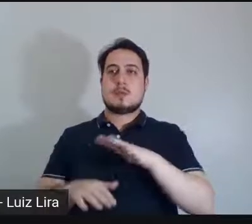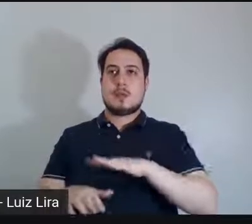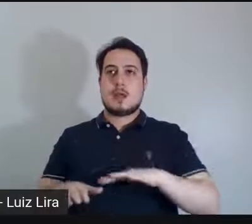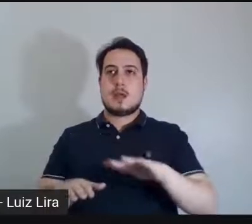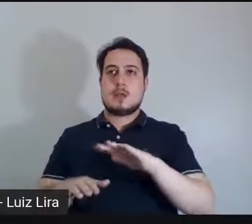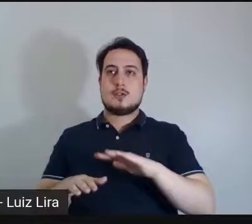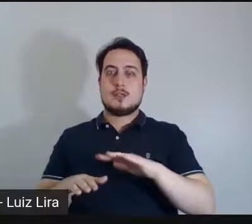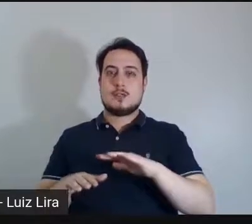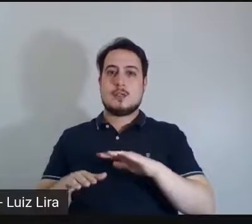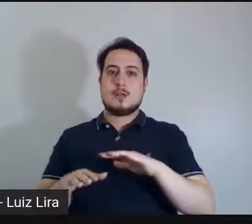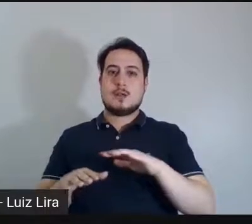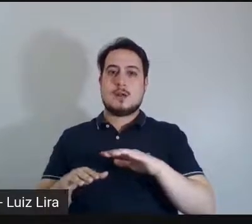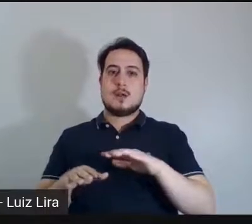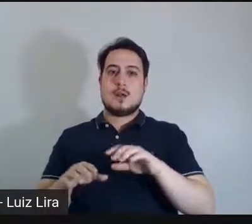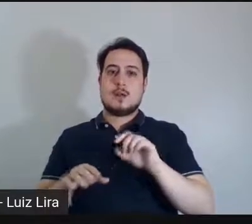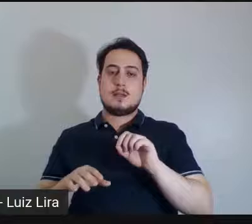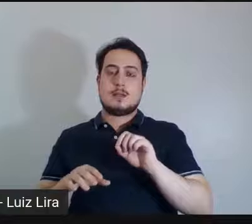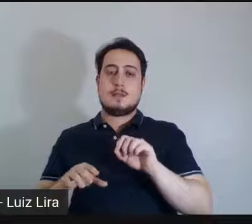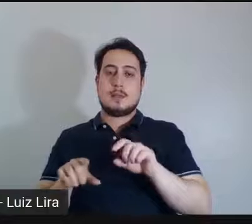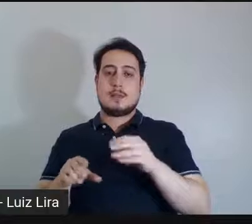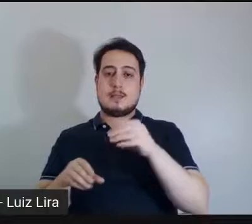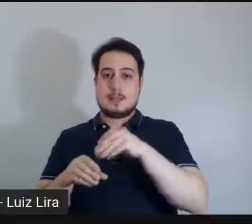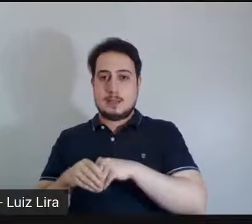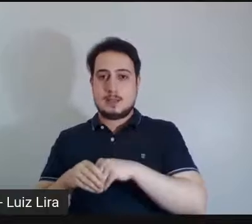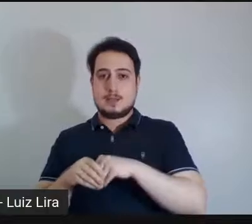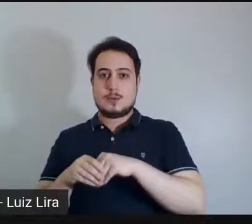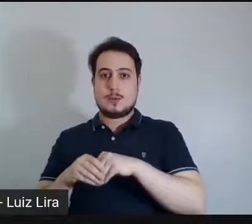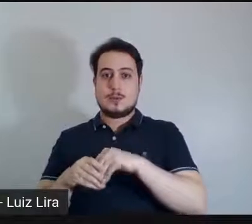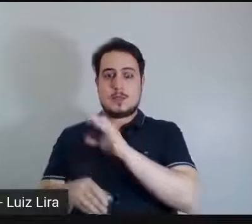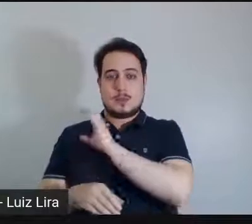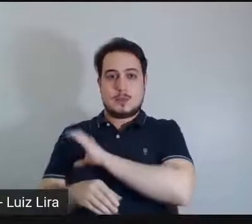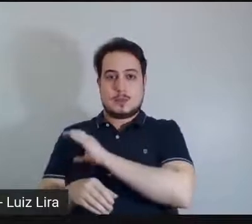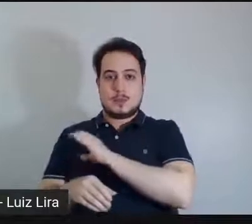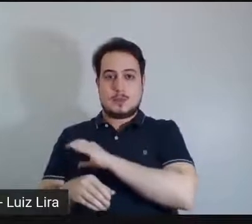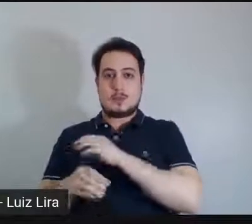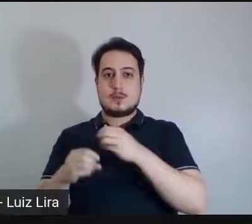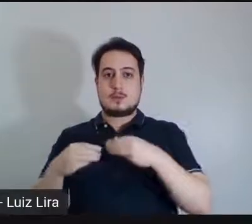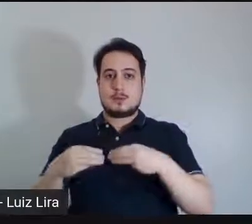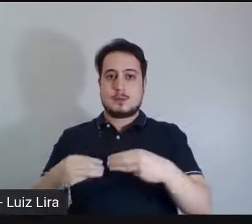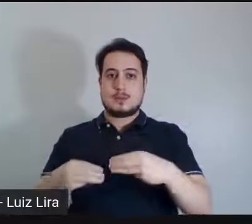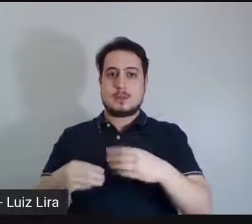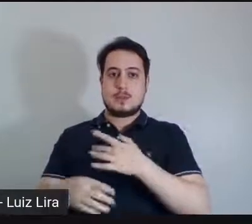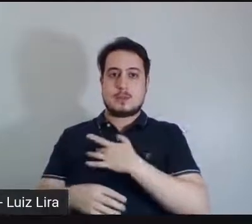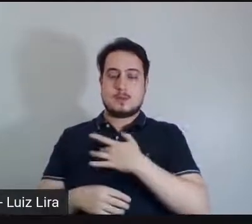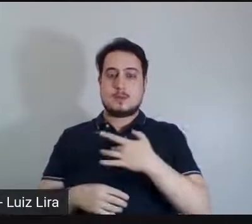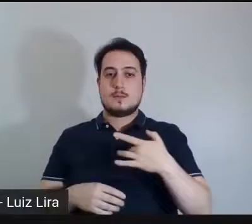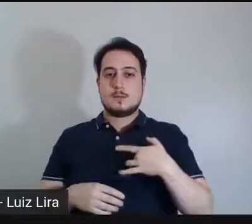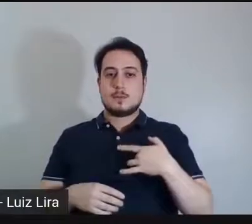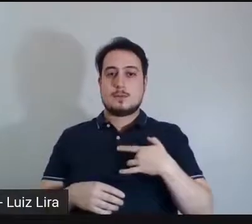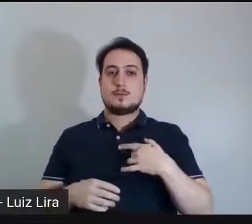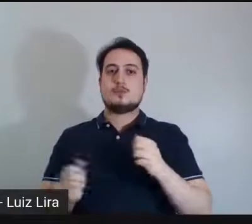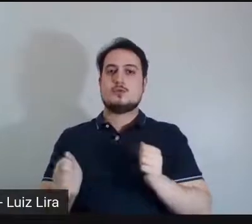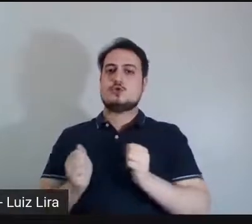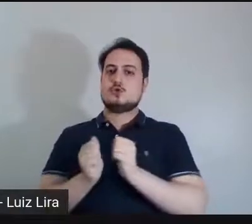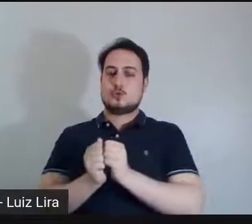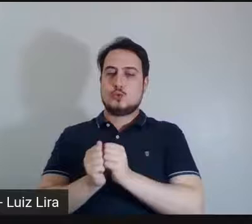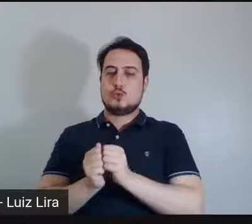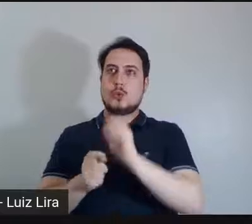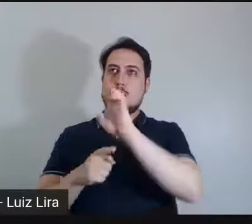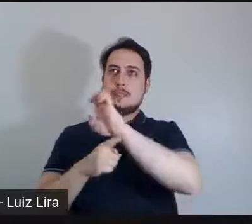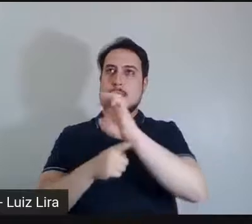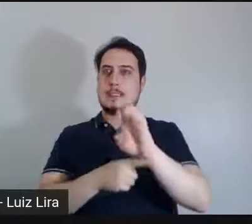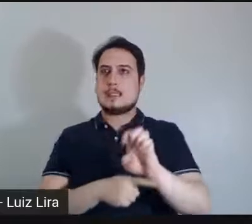Saúde, e a coordenação ela fez um grupo de trabalho junto com as CGUs nos estados